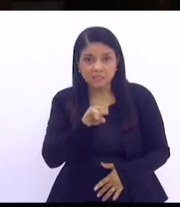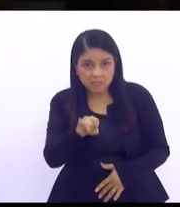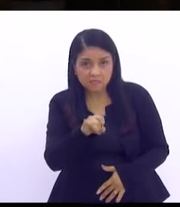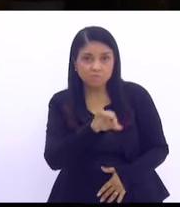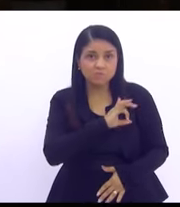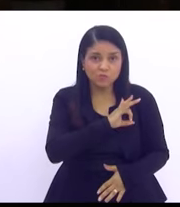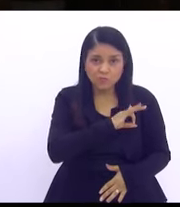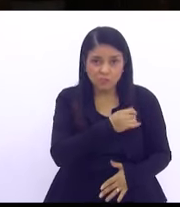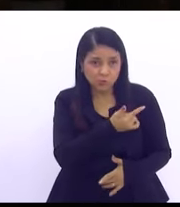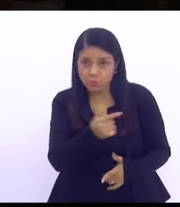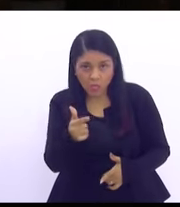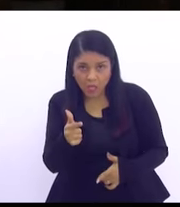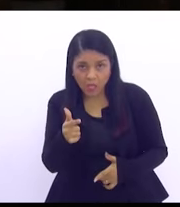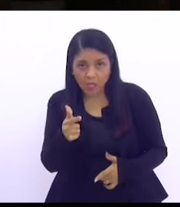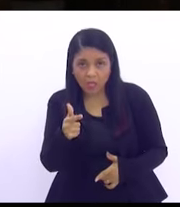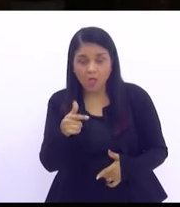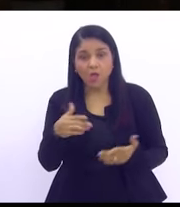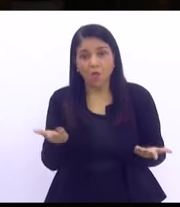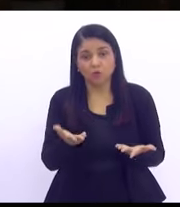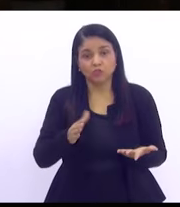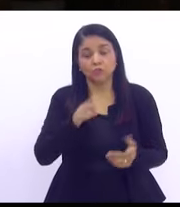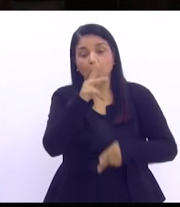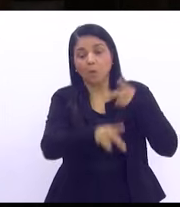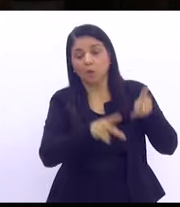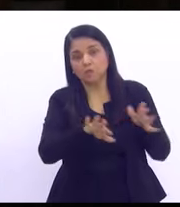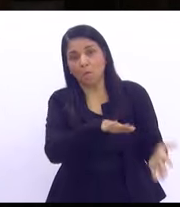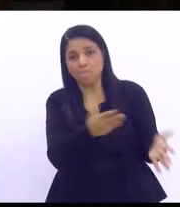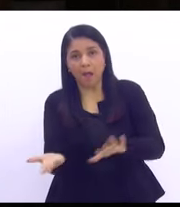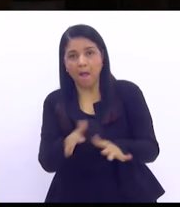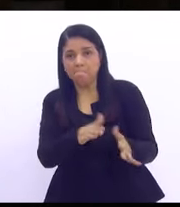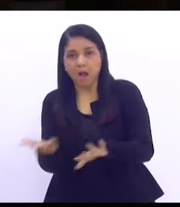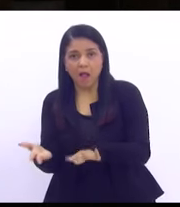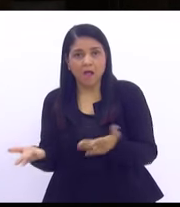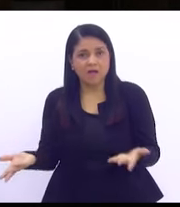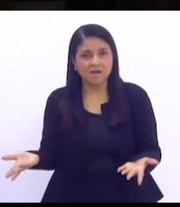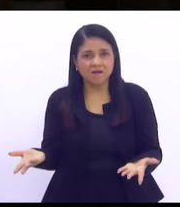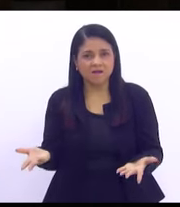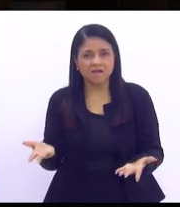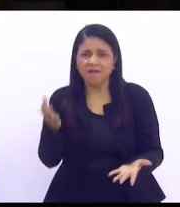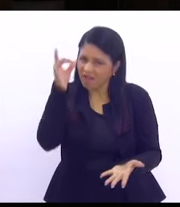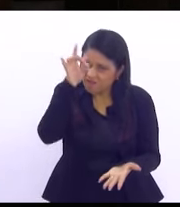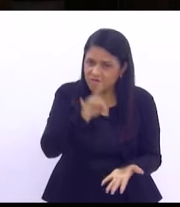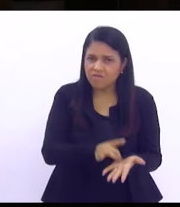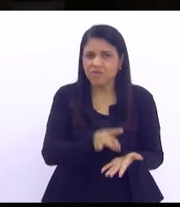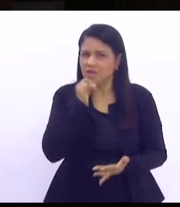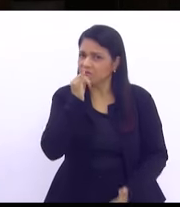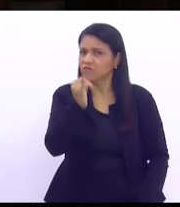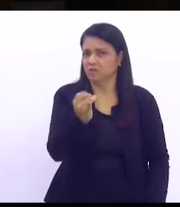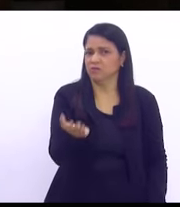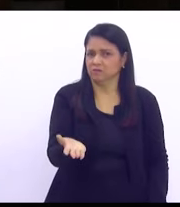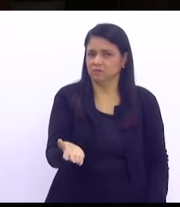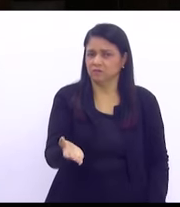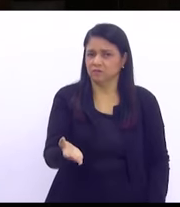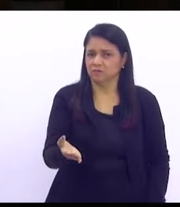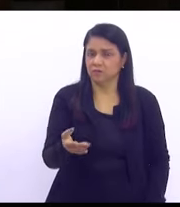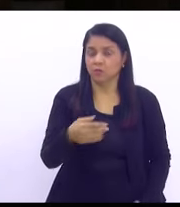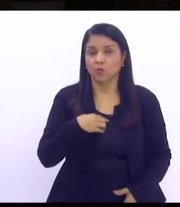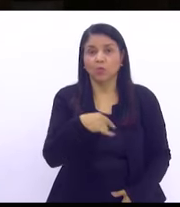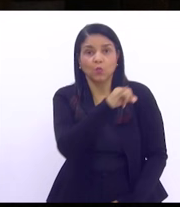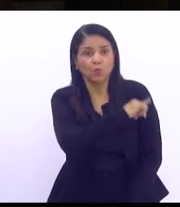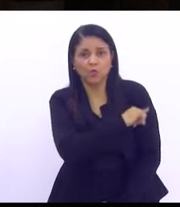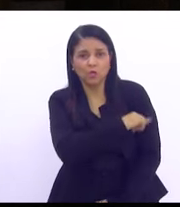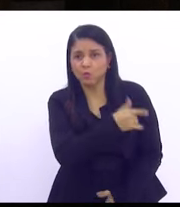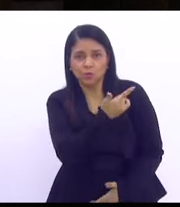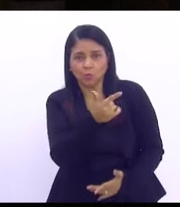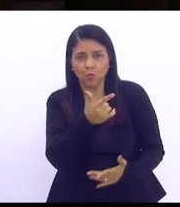já estaríamos mortos, afogados. Essa é a grande realidade. Porque o Rio de Janeiro não fabrica arma,